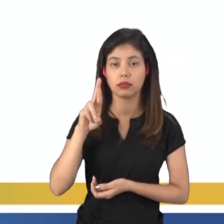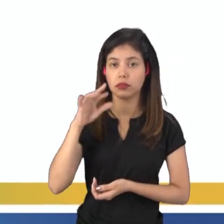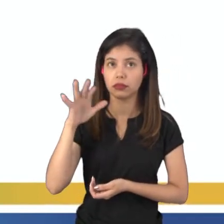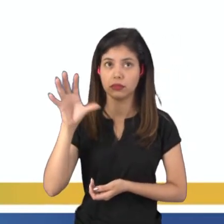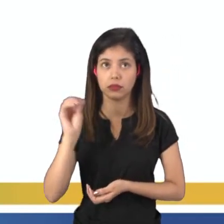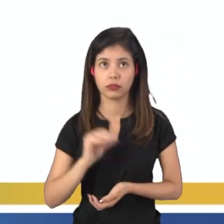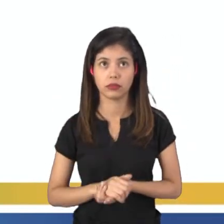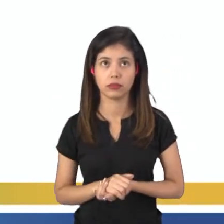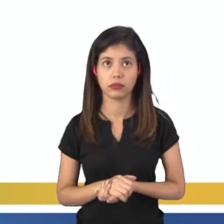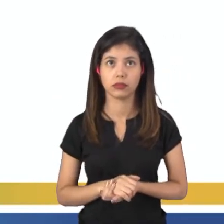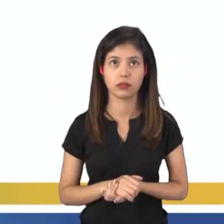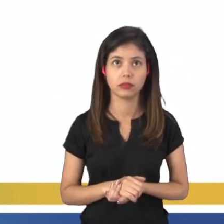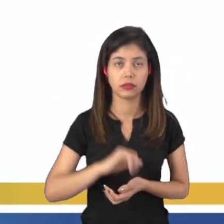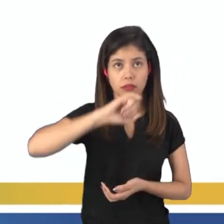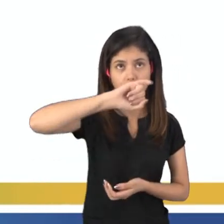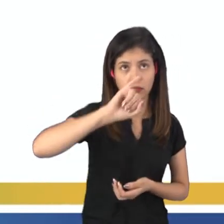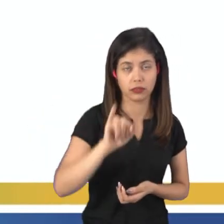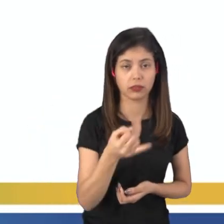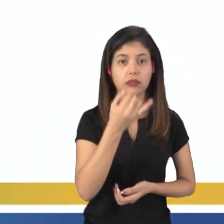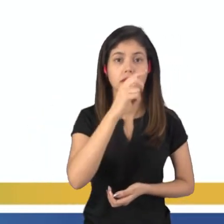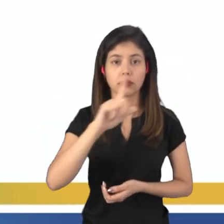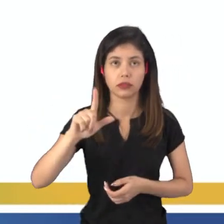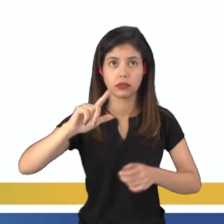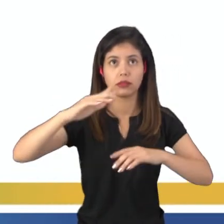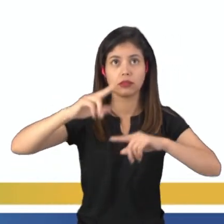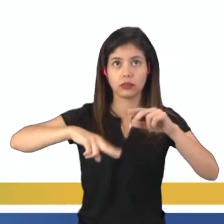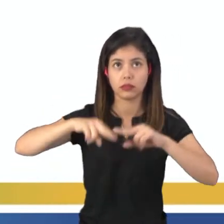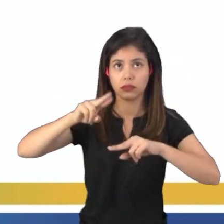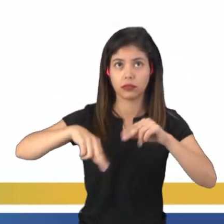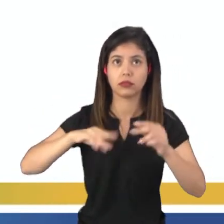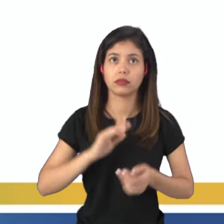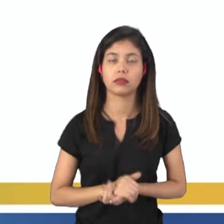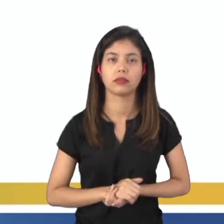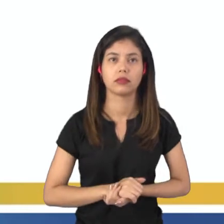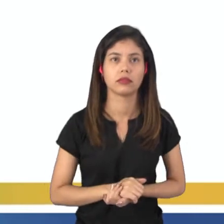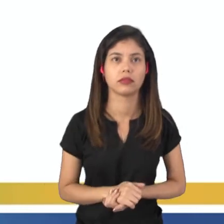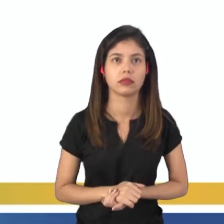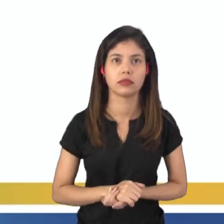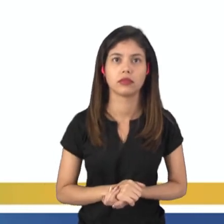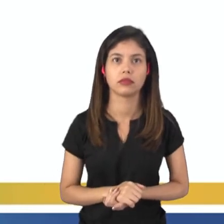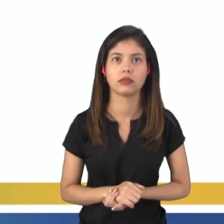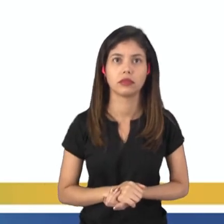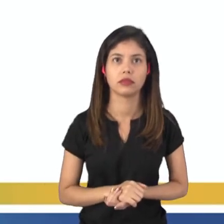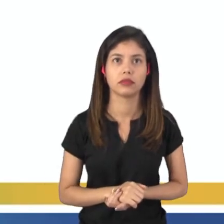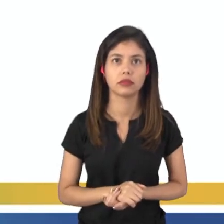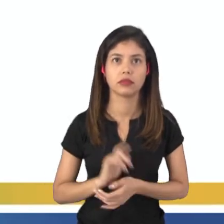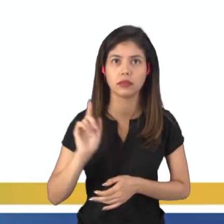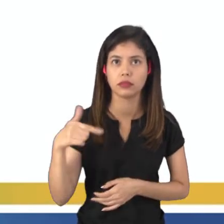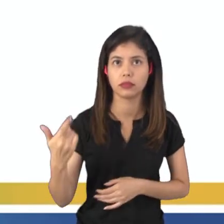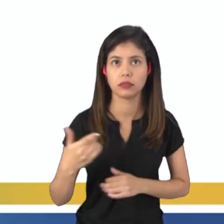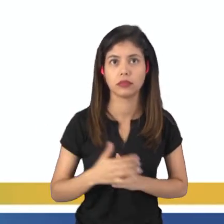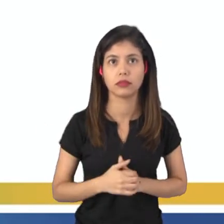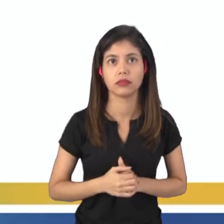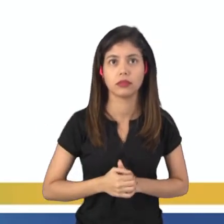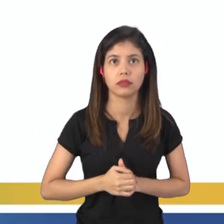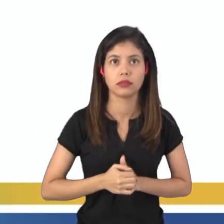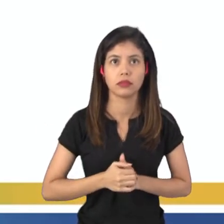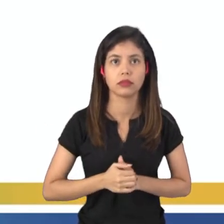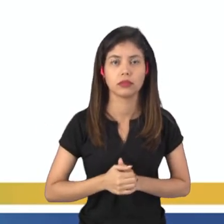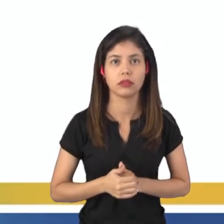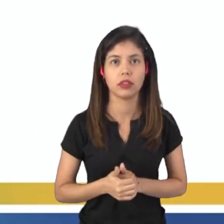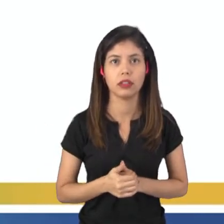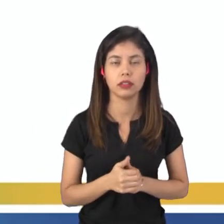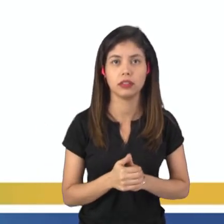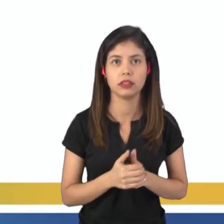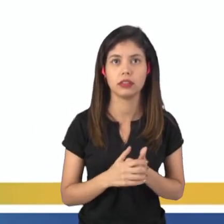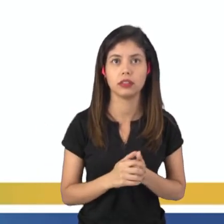certo? Temos uma outra queda aí no período de junho para julho. Temos uma outra queda também, não temos? Você já